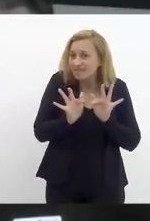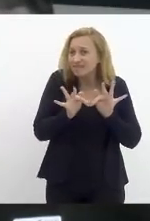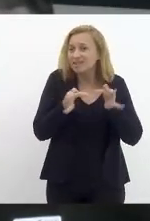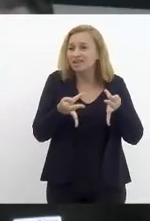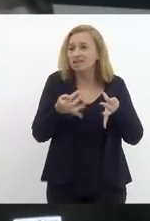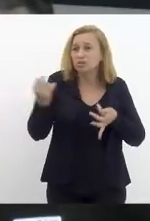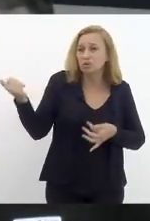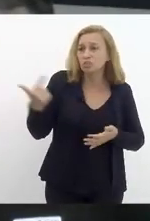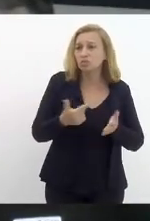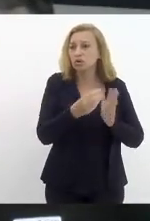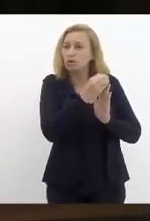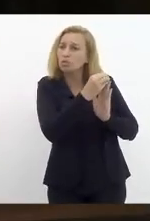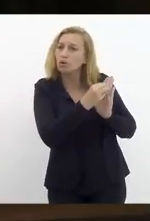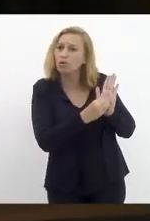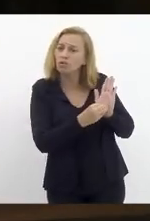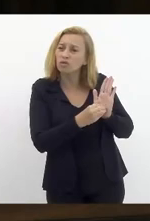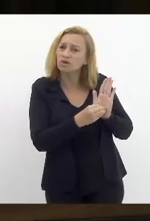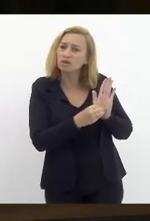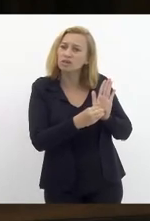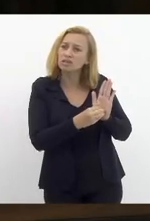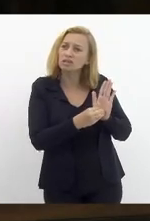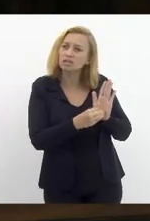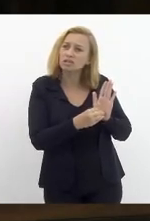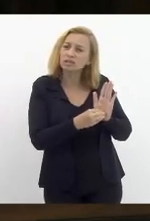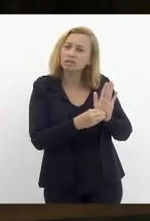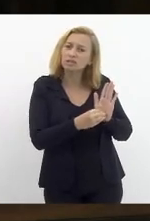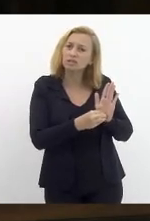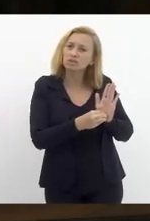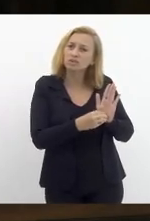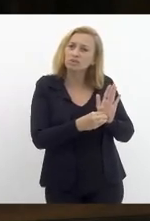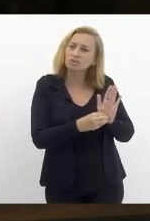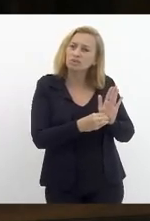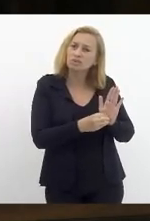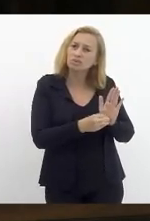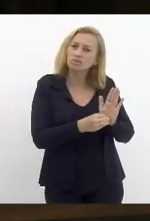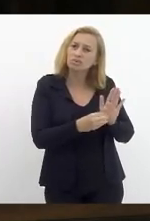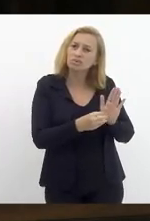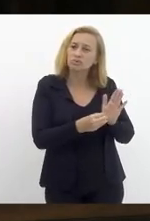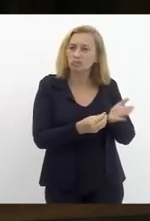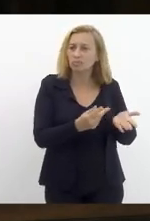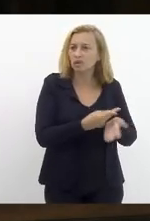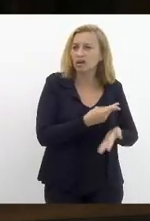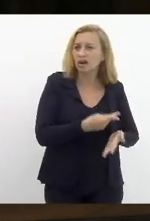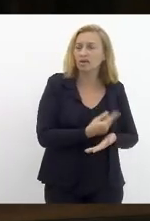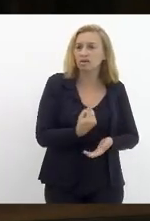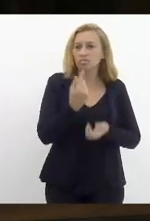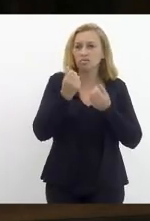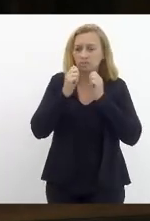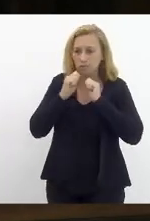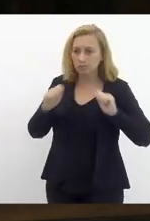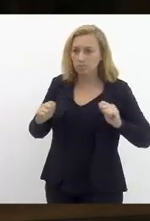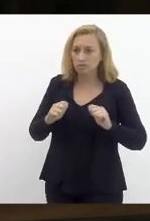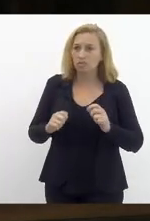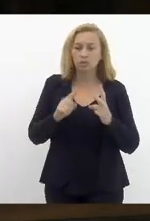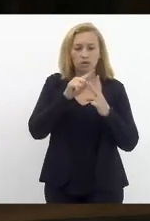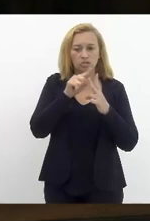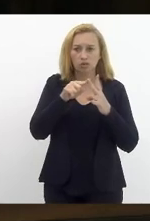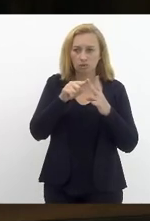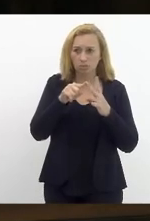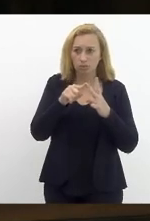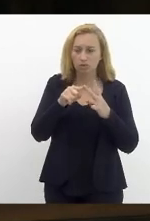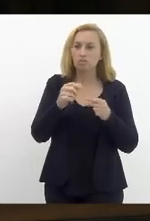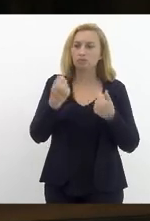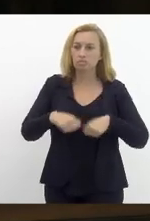um ofício evasivo de uma assessoria, né? Então, concluindo, dois gestos precisam